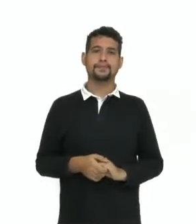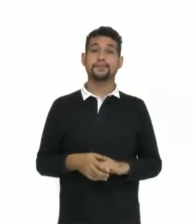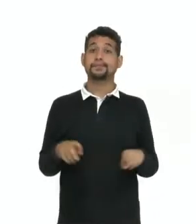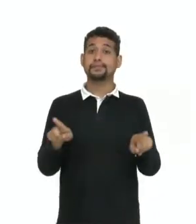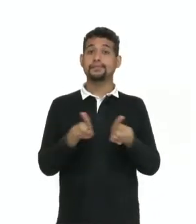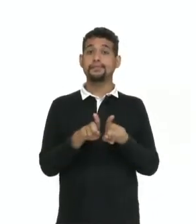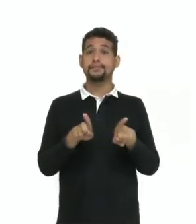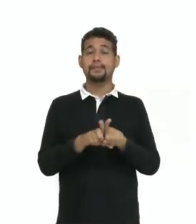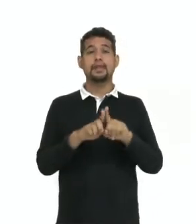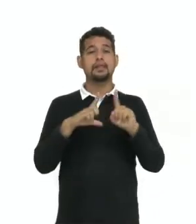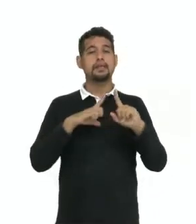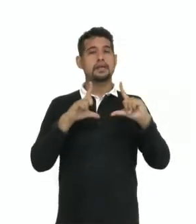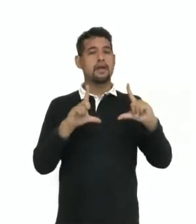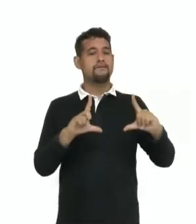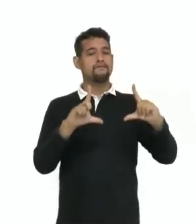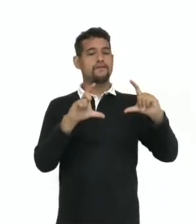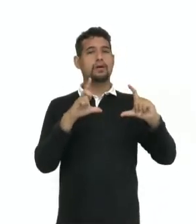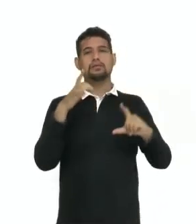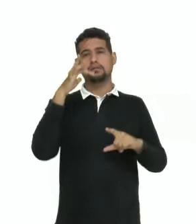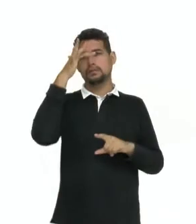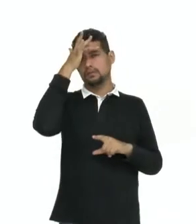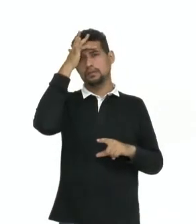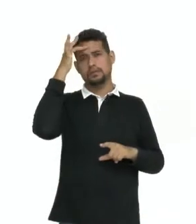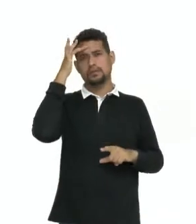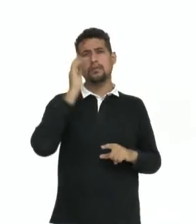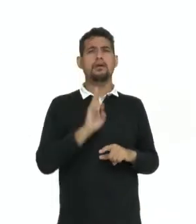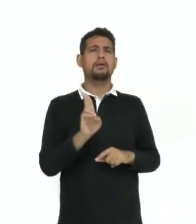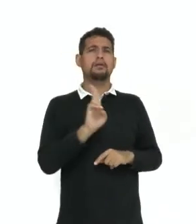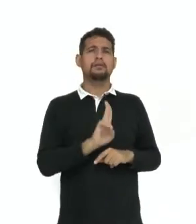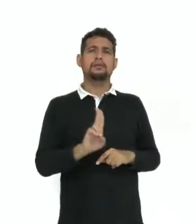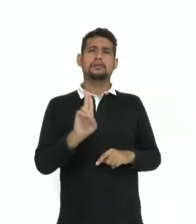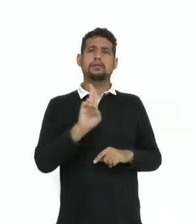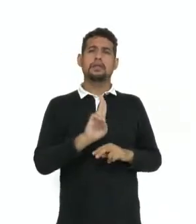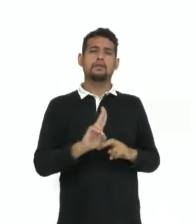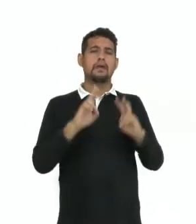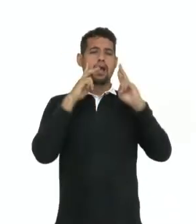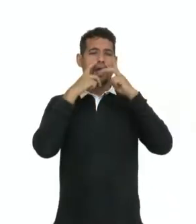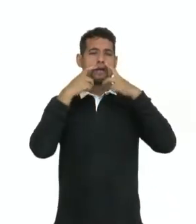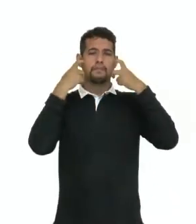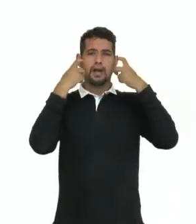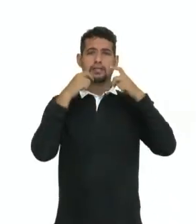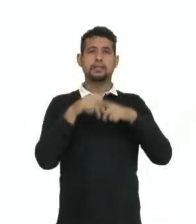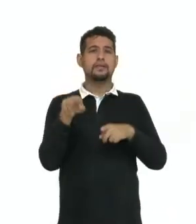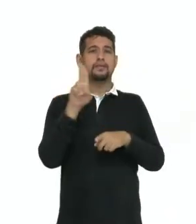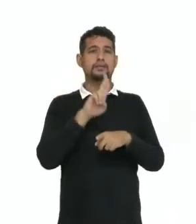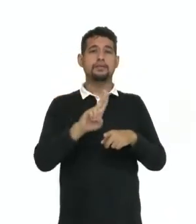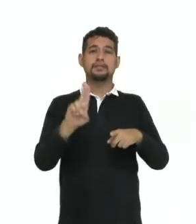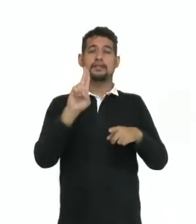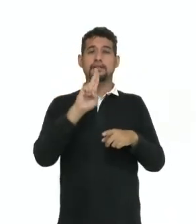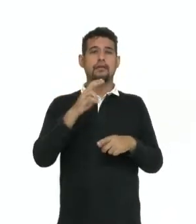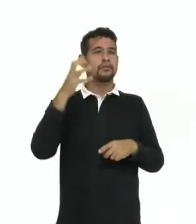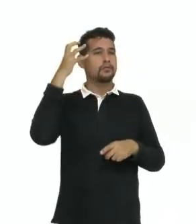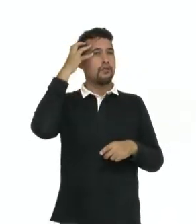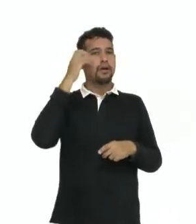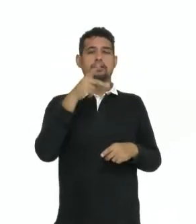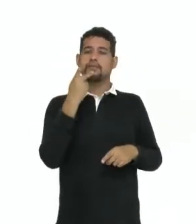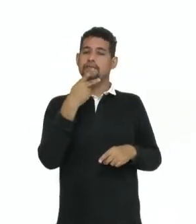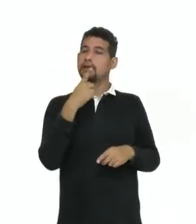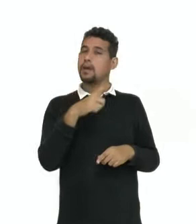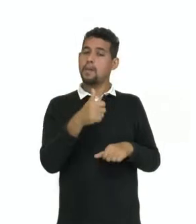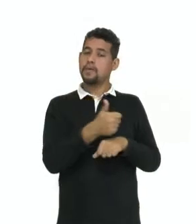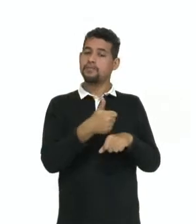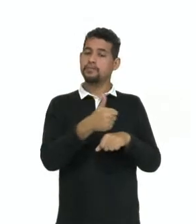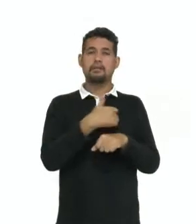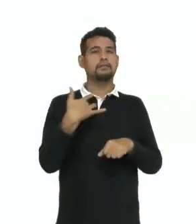imagem, né, uma foto de uma pessoa ali utilizando a máscara e utilizando uma touca, né, sugerindo que de repente possa ser um profissional da